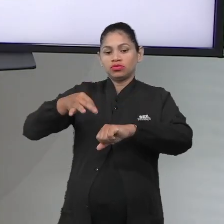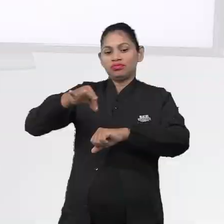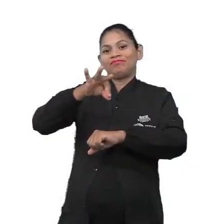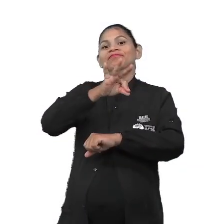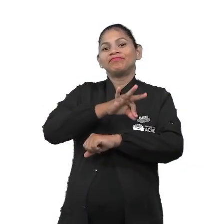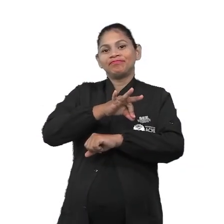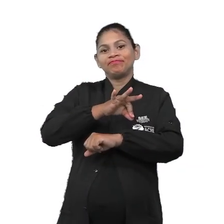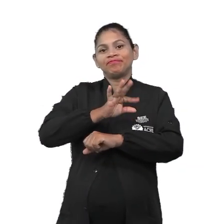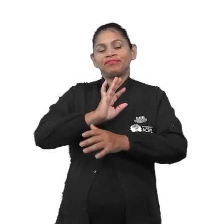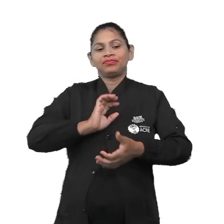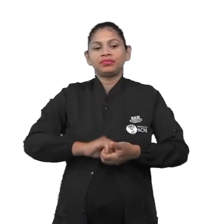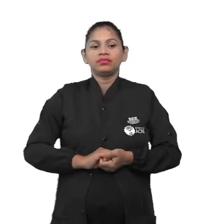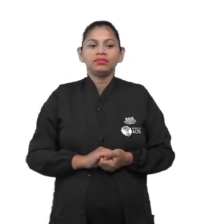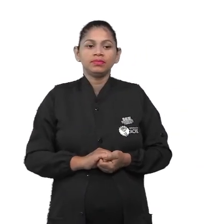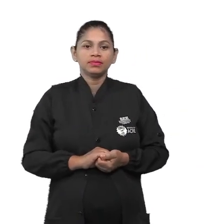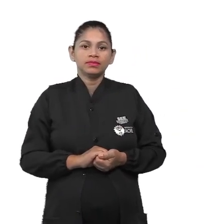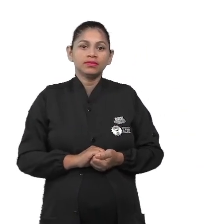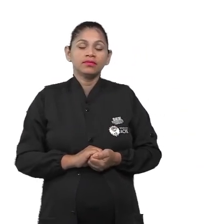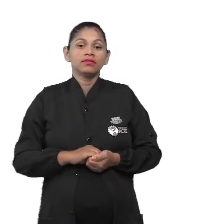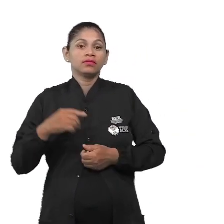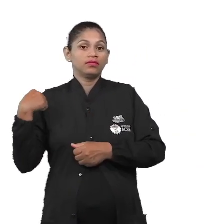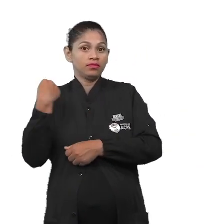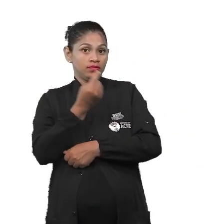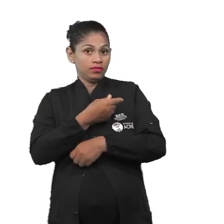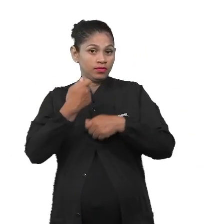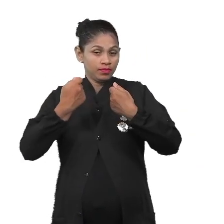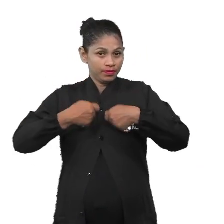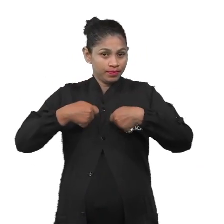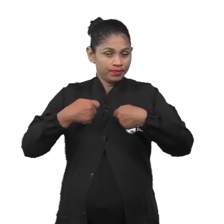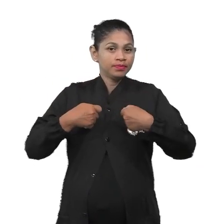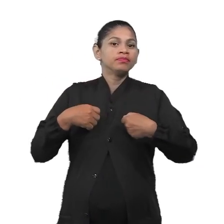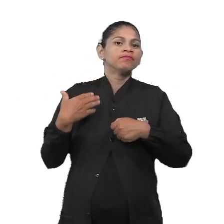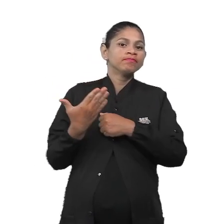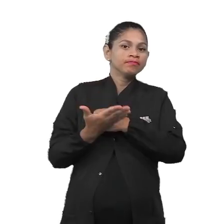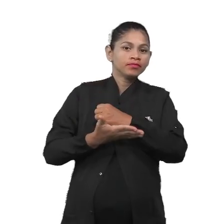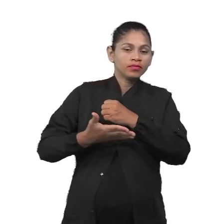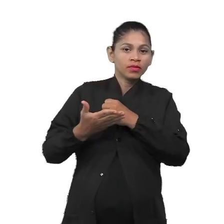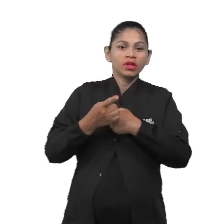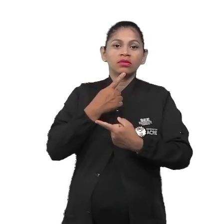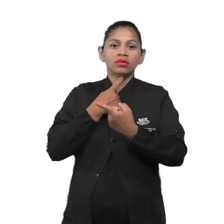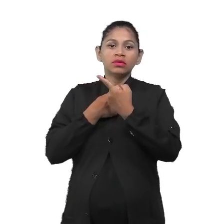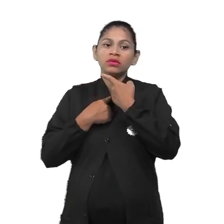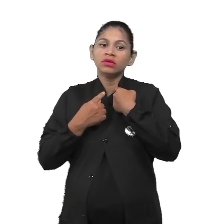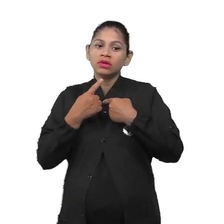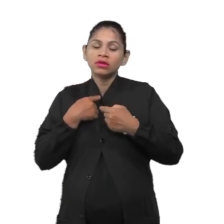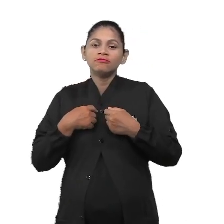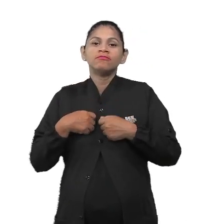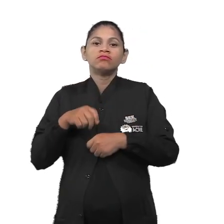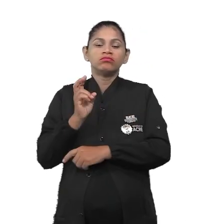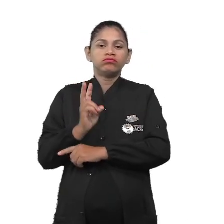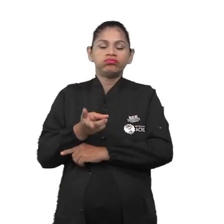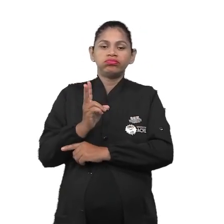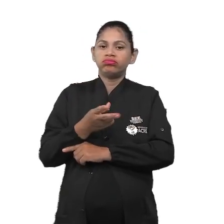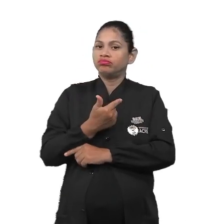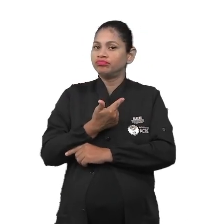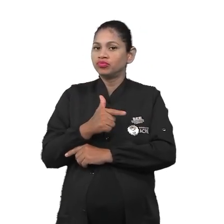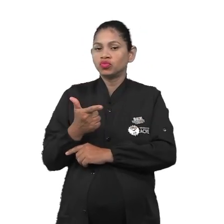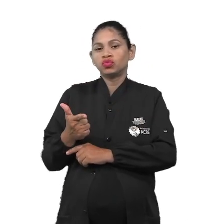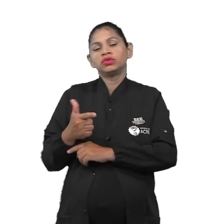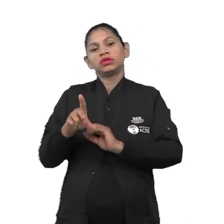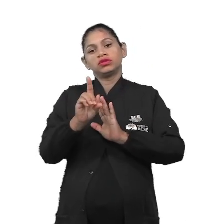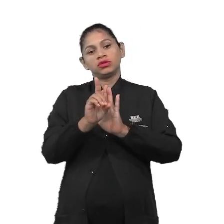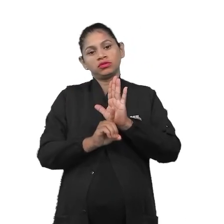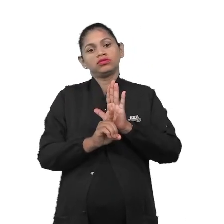Então, nós precisamos considerar os interesses mesmo quando não existe